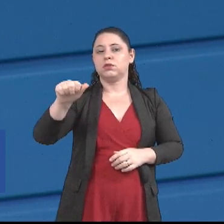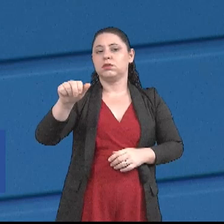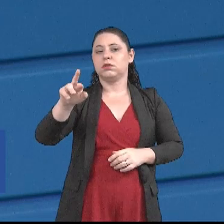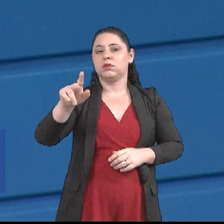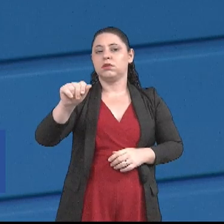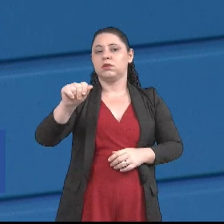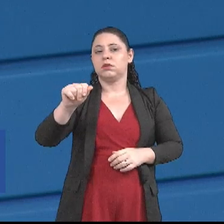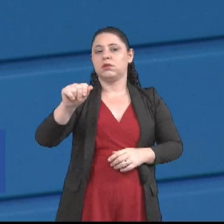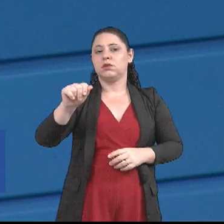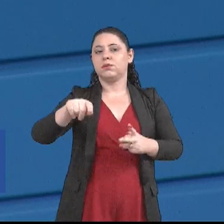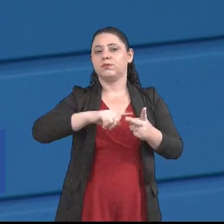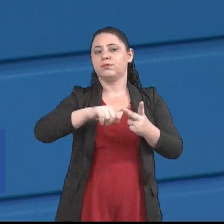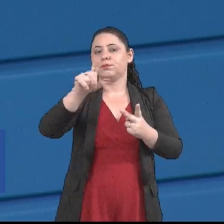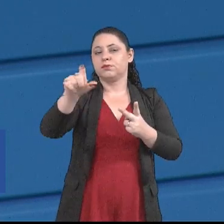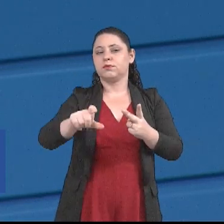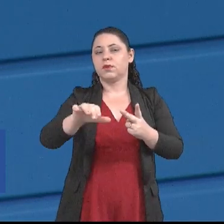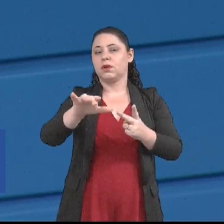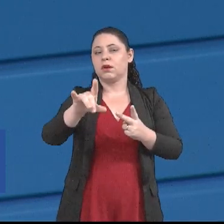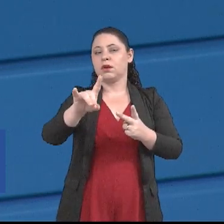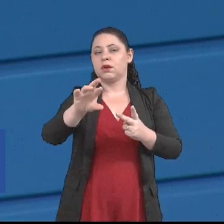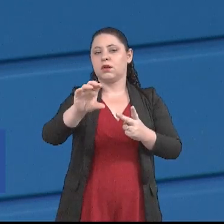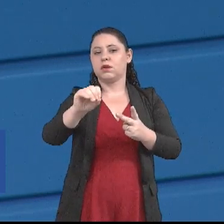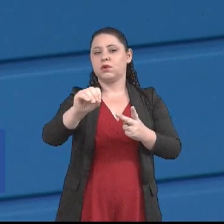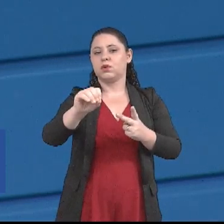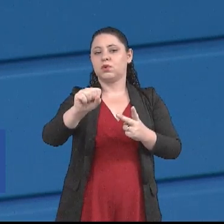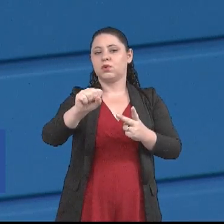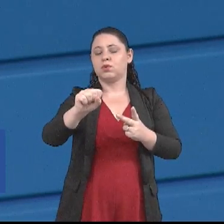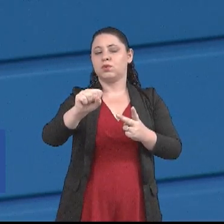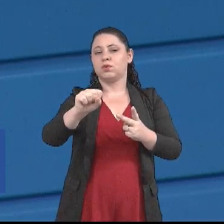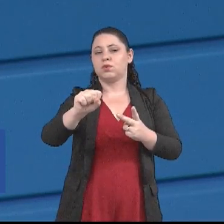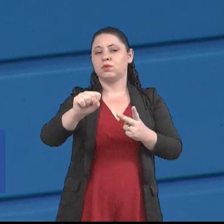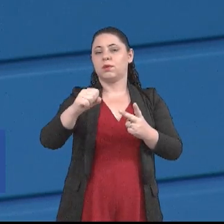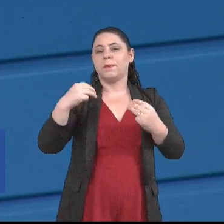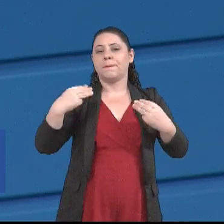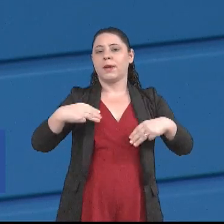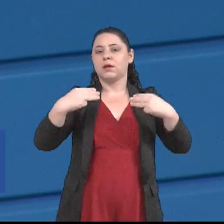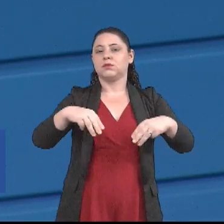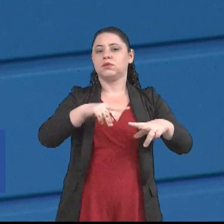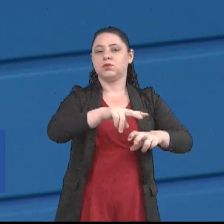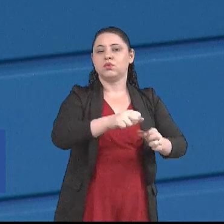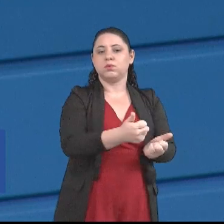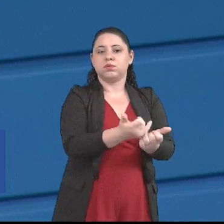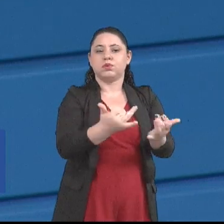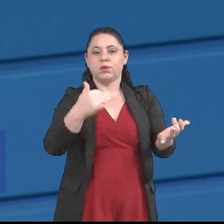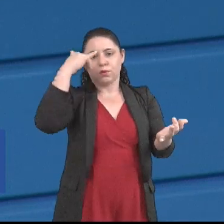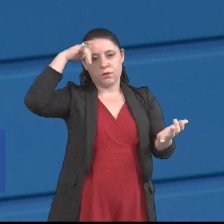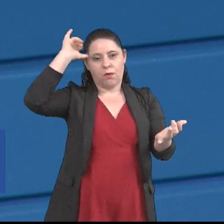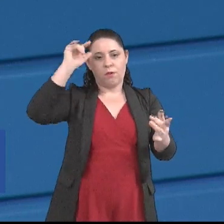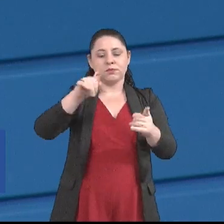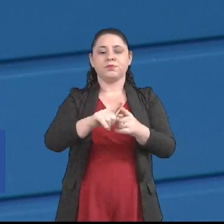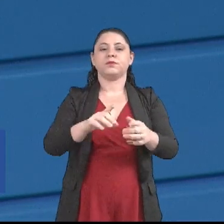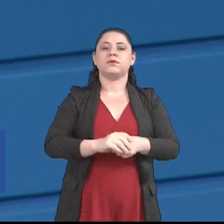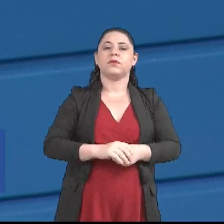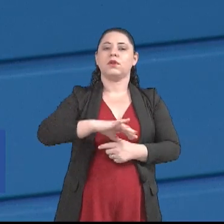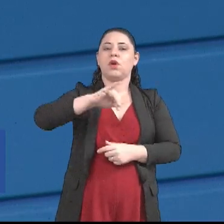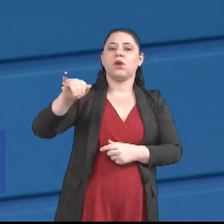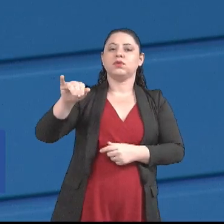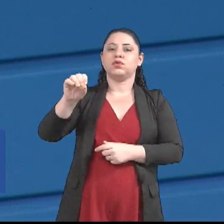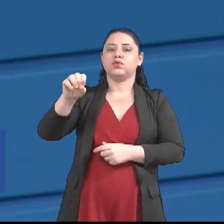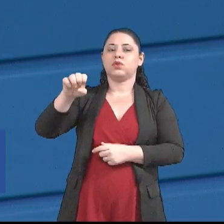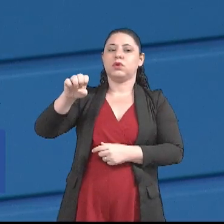ao excelentíssimo senhor Carlos Henrique Baqueta Fávaro, ministro da Agricultura e Pecuária, a excelentíssima senhora